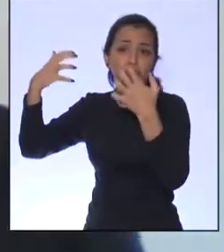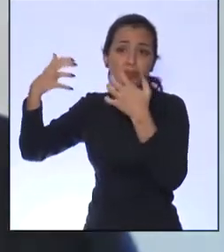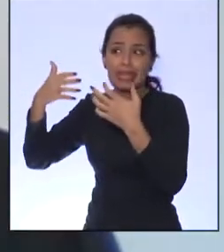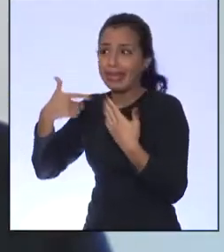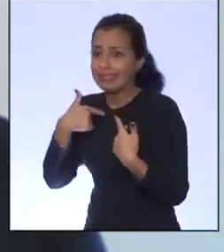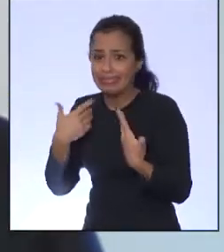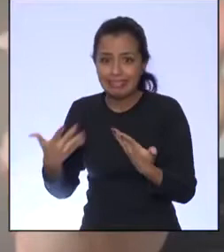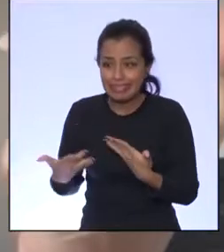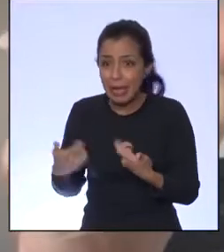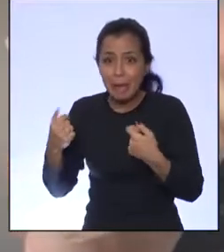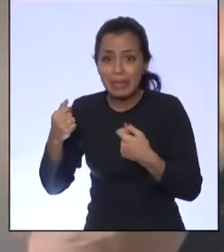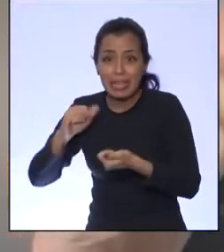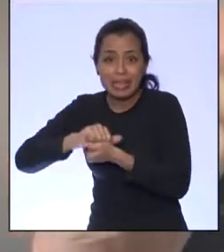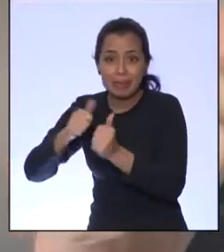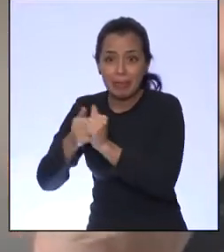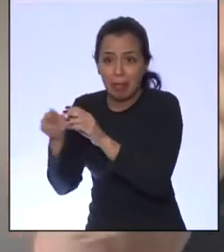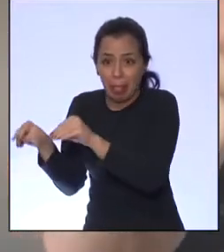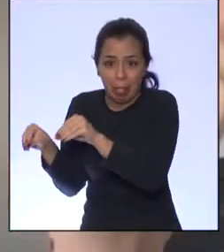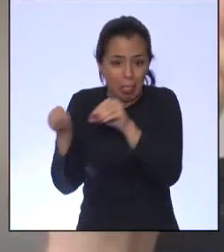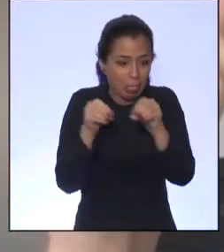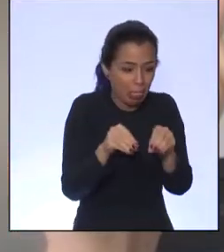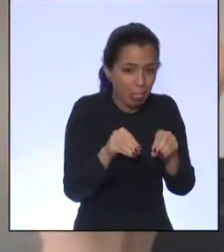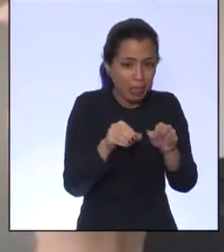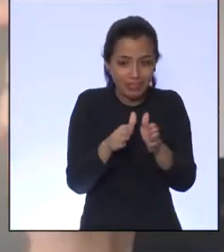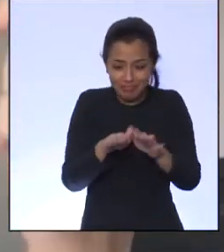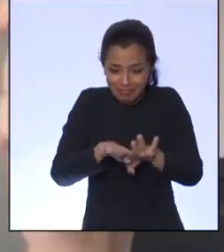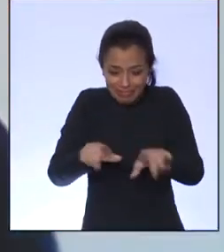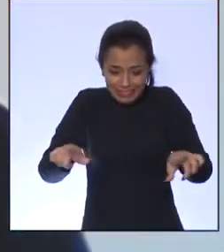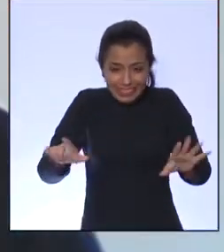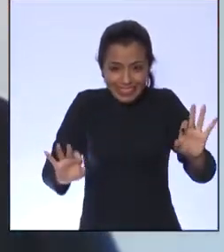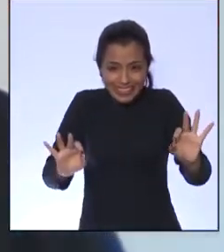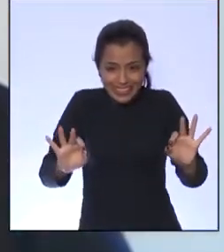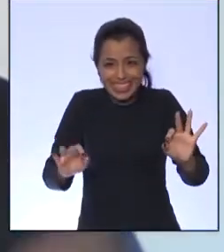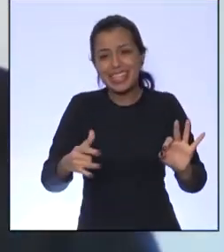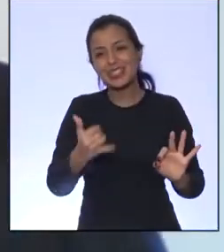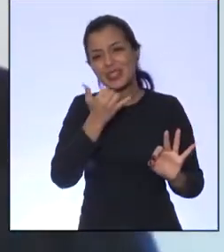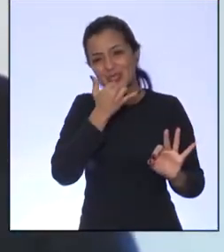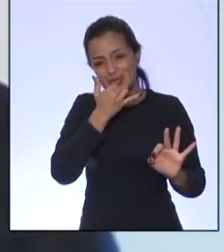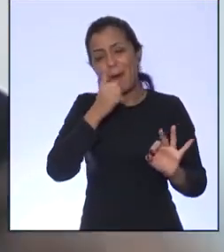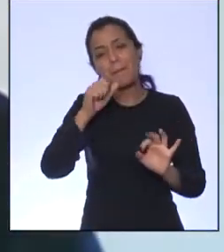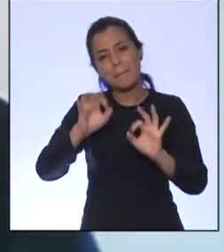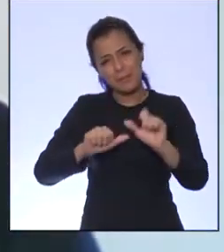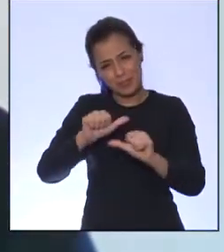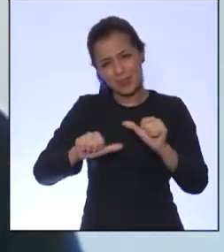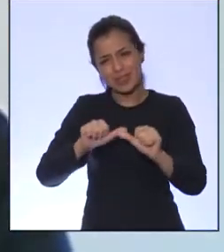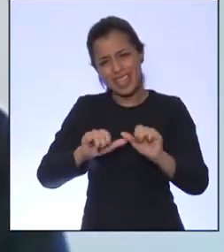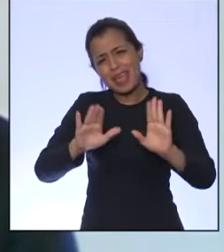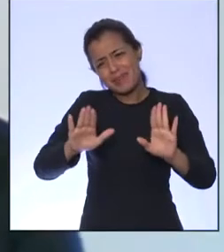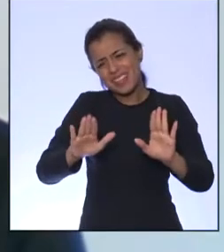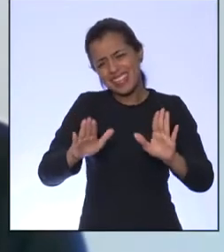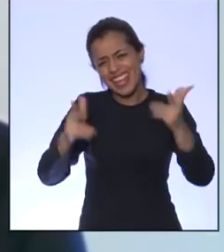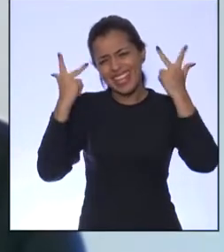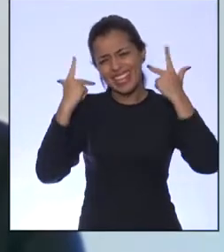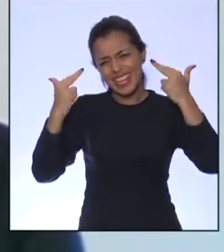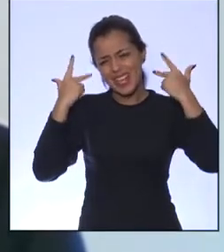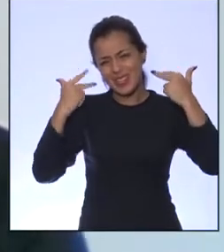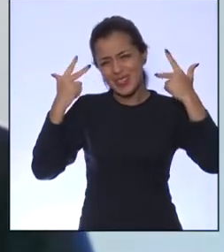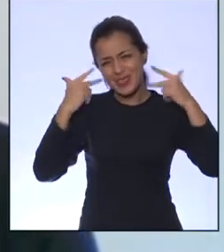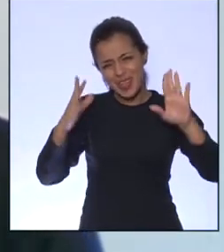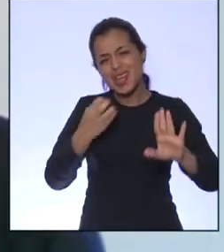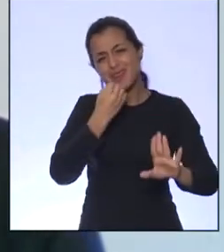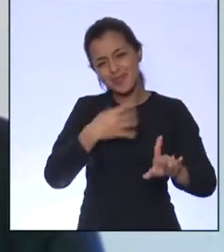tive que entrar para lá. Então, peço desculpas aí pela mudança, mas isso é o que é o natural, espontâneo, eu acho que isso é bom